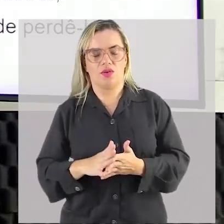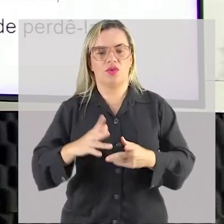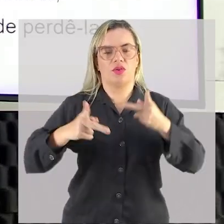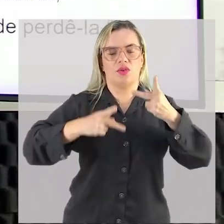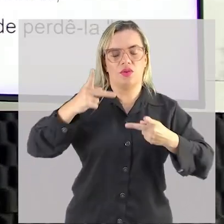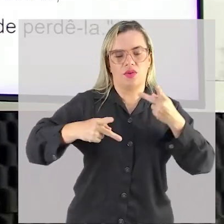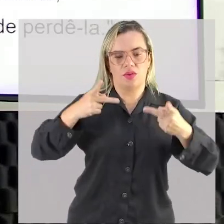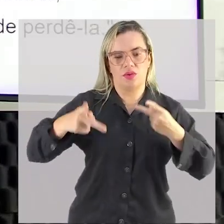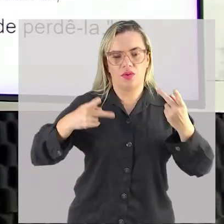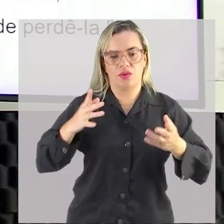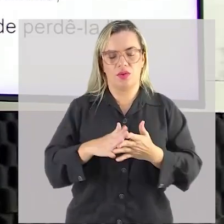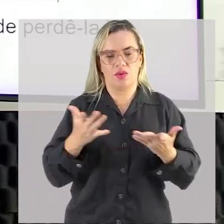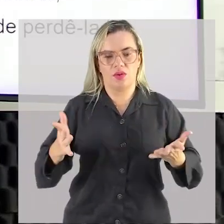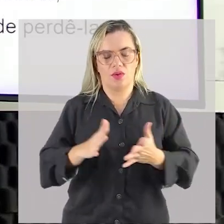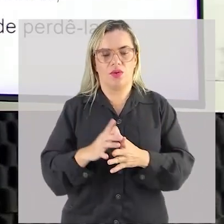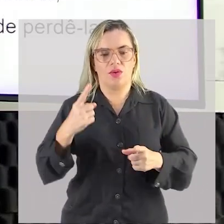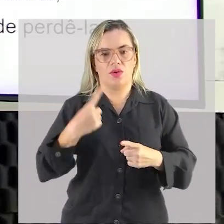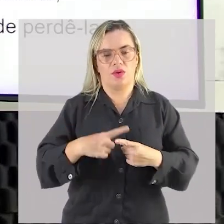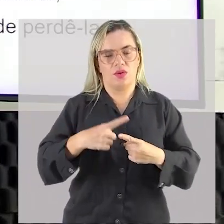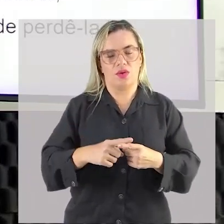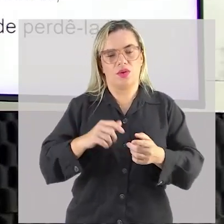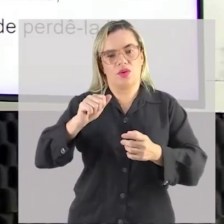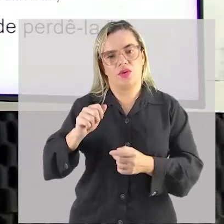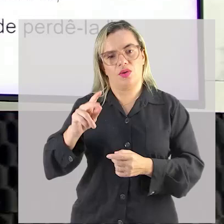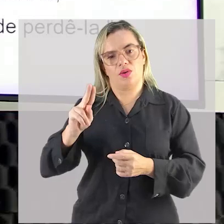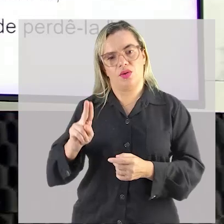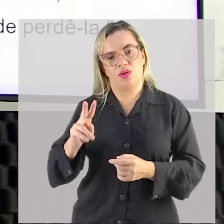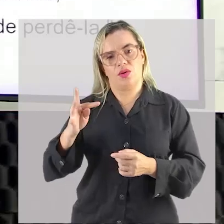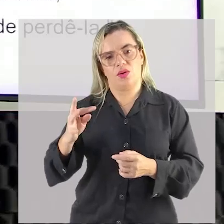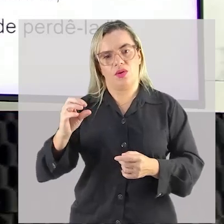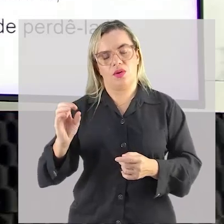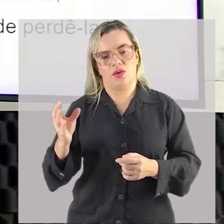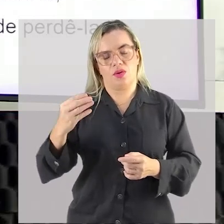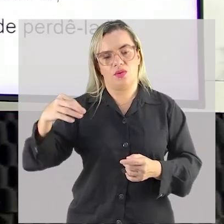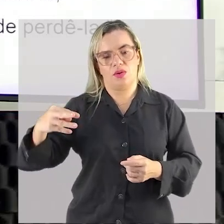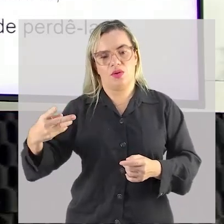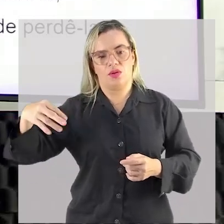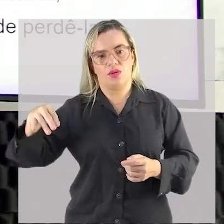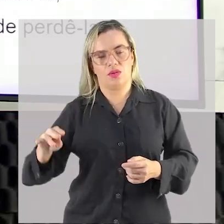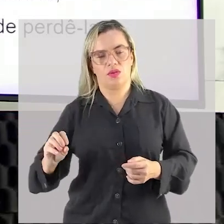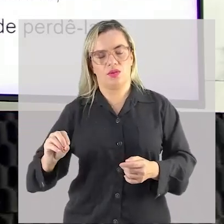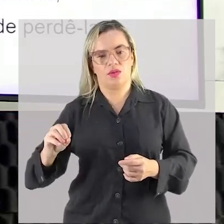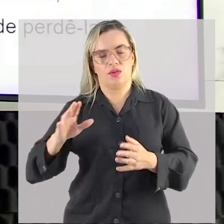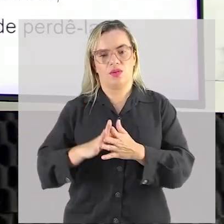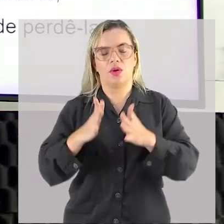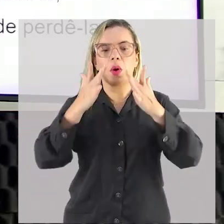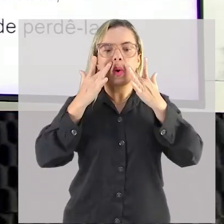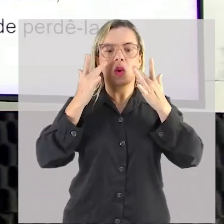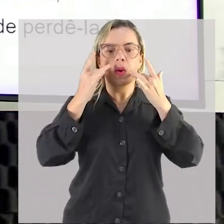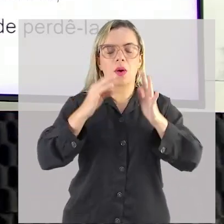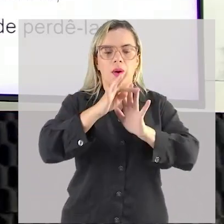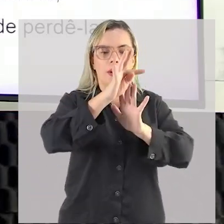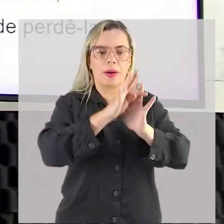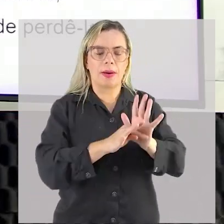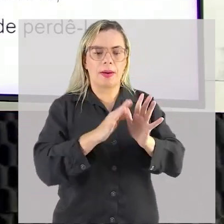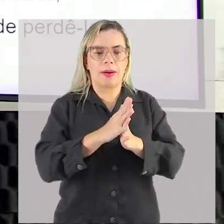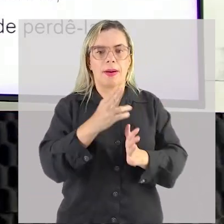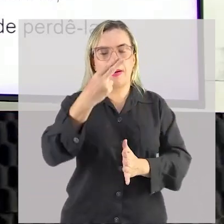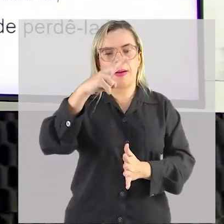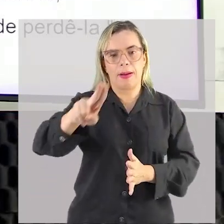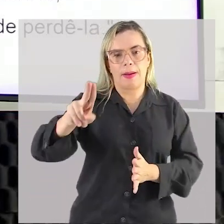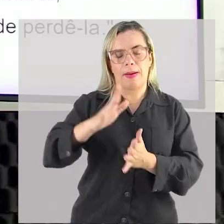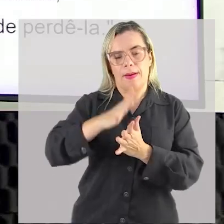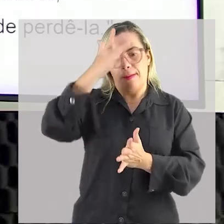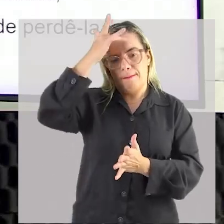tá até porque o Alto da compate sda é um texto teatral então nos textos teatrais tem lá o nome da